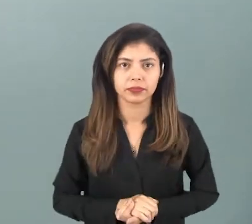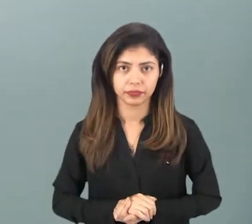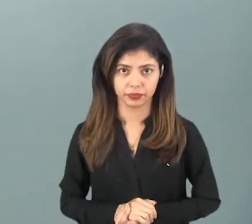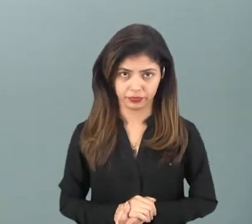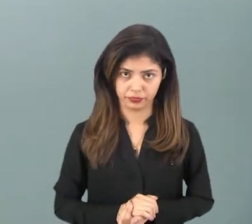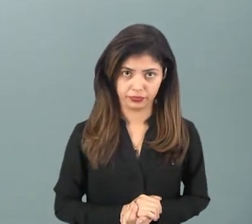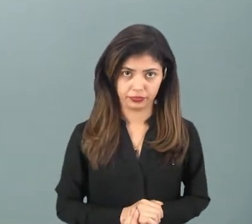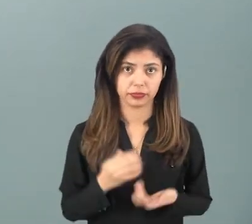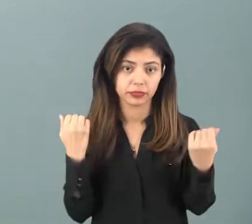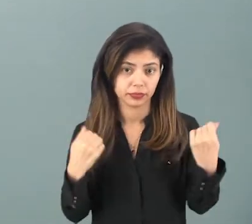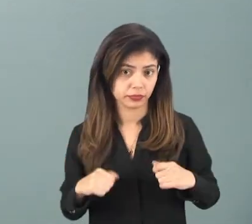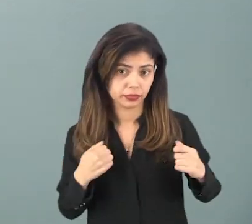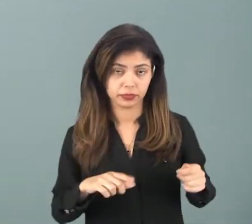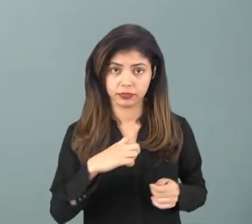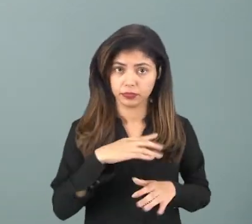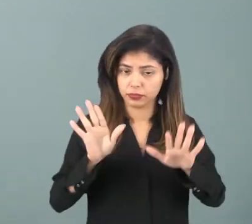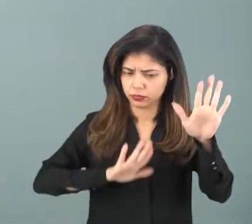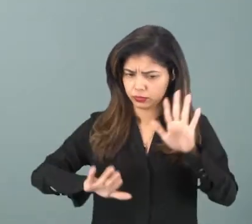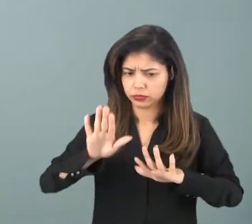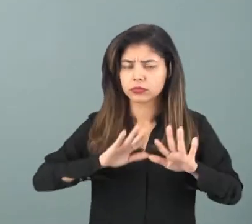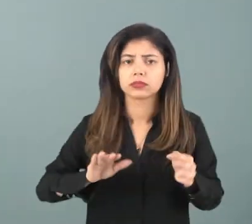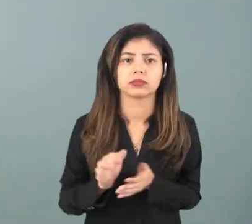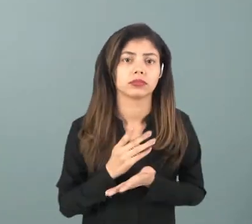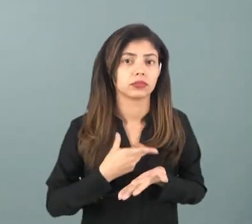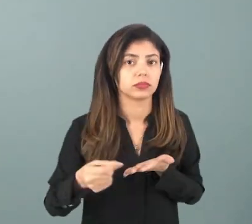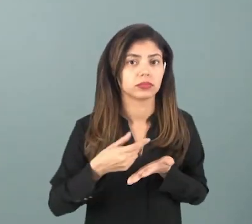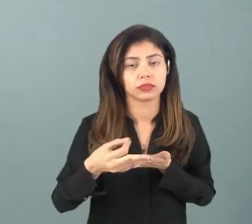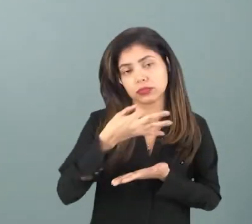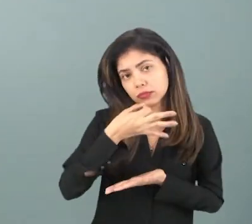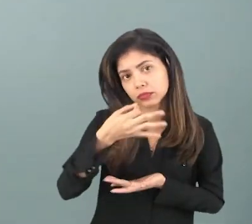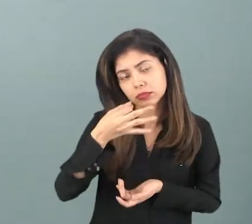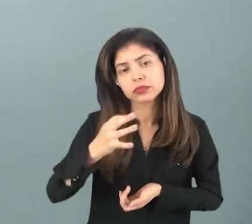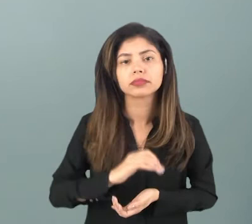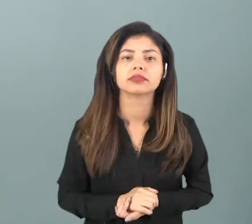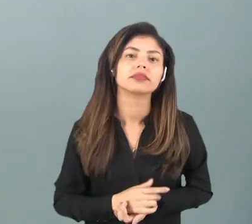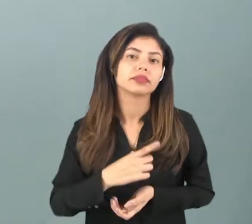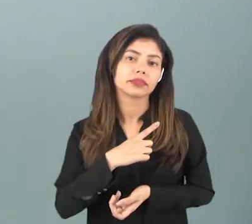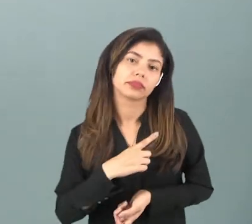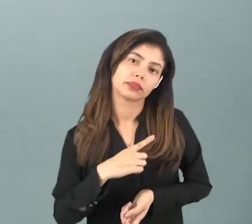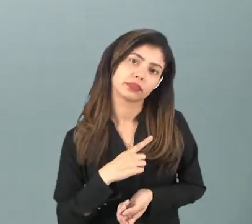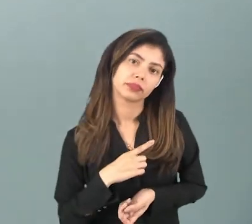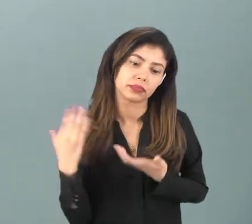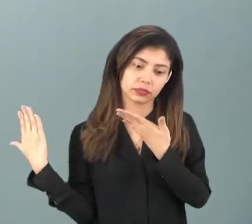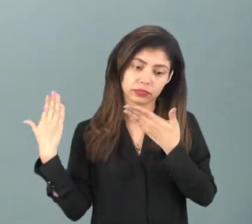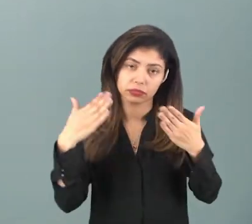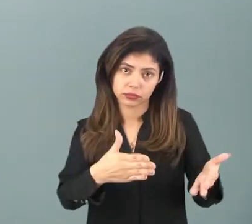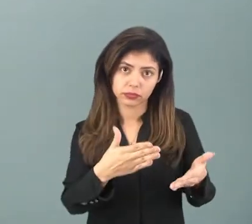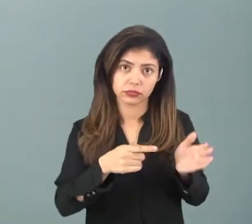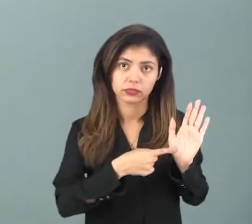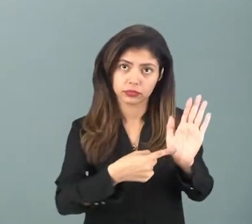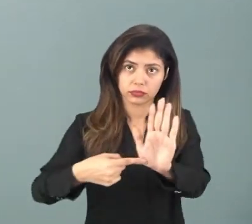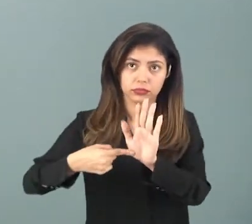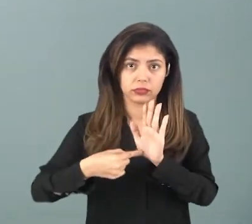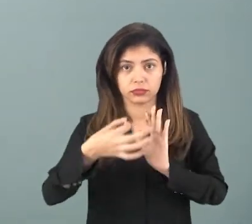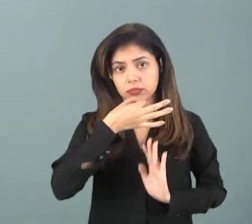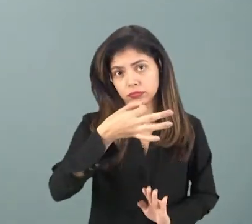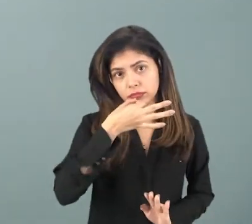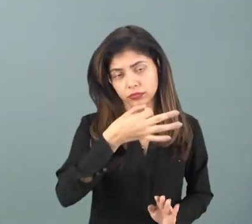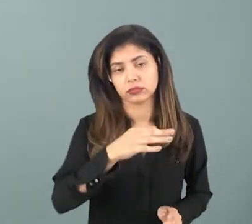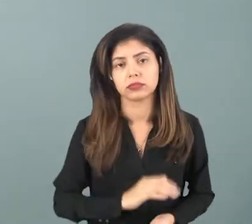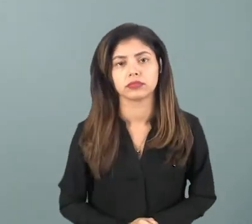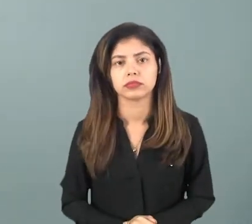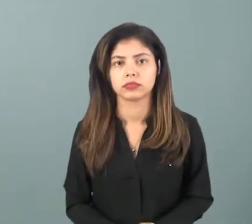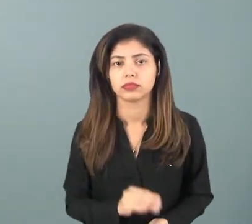ok? Então, a gente tem que ter cuidado. Os artigos de opinião, eles têm esse objetivo de expor opiniões e